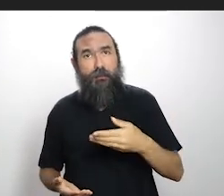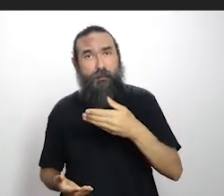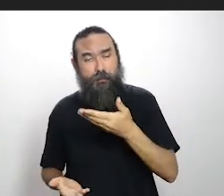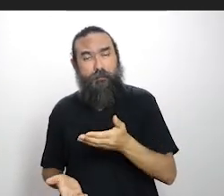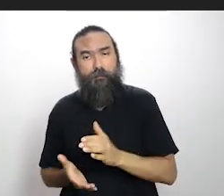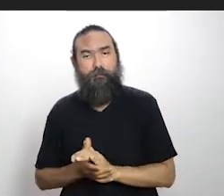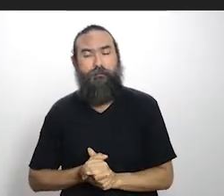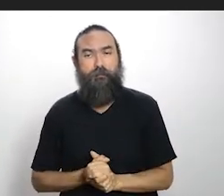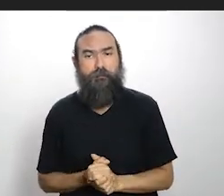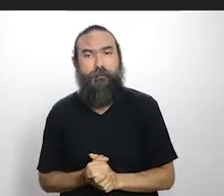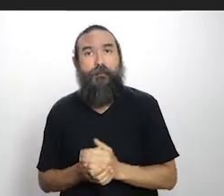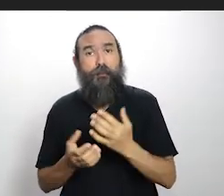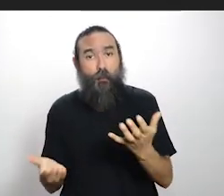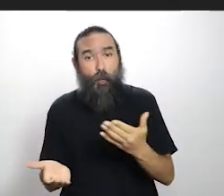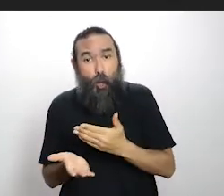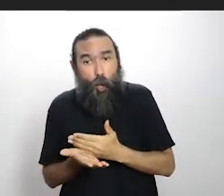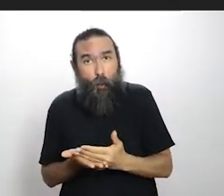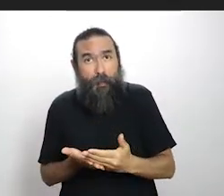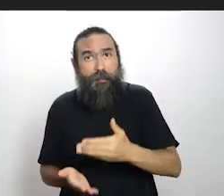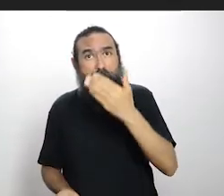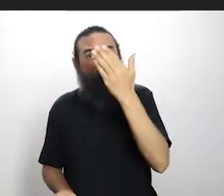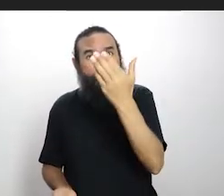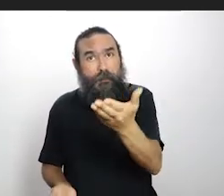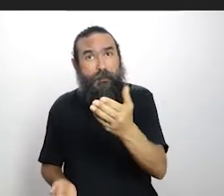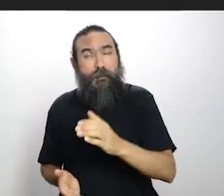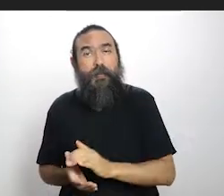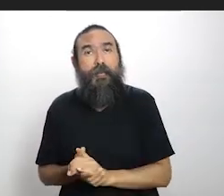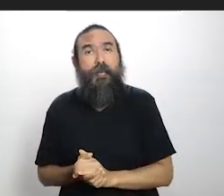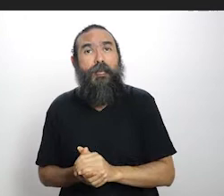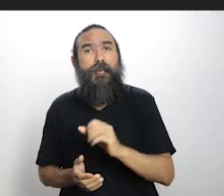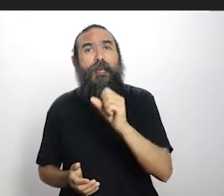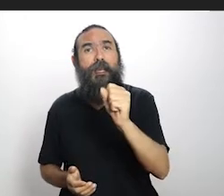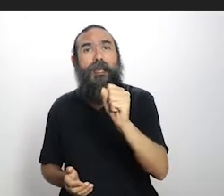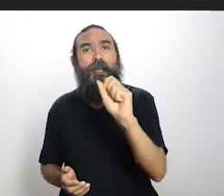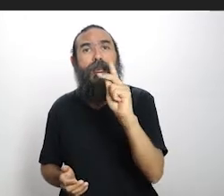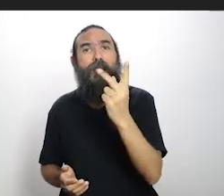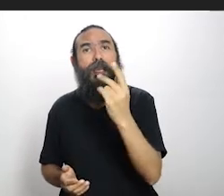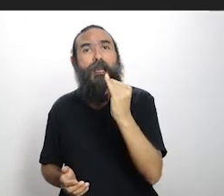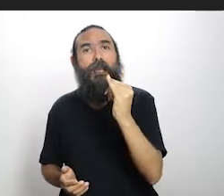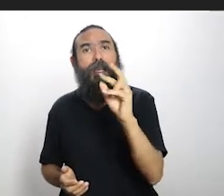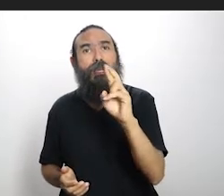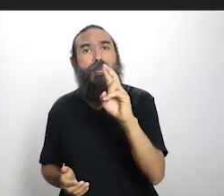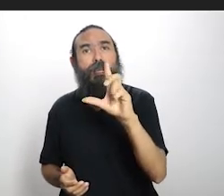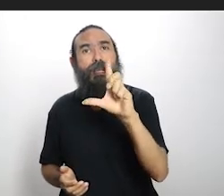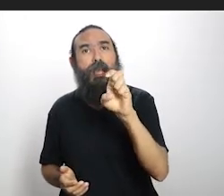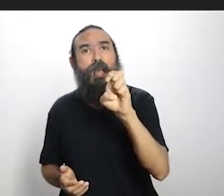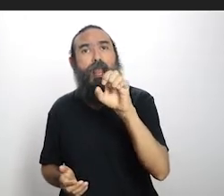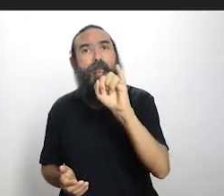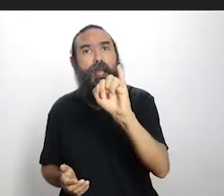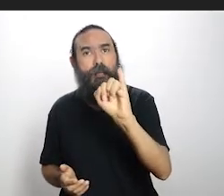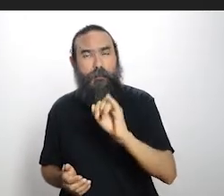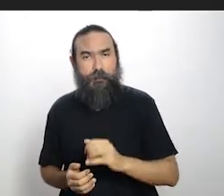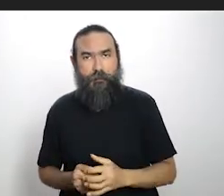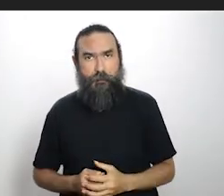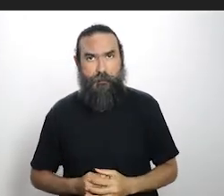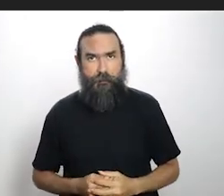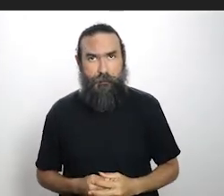com a atuação de vocês? Vamos começar com a Shirley Pancará.